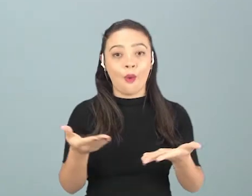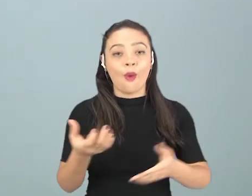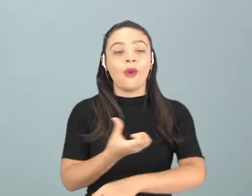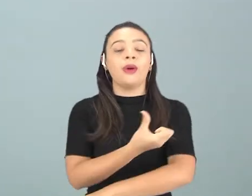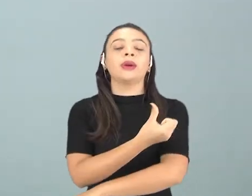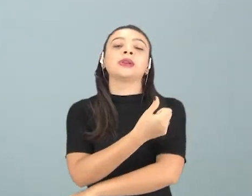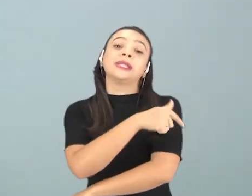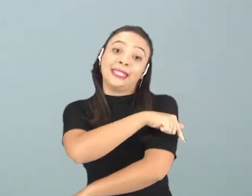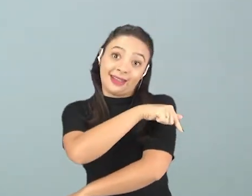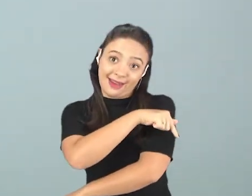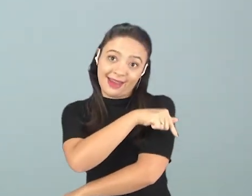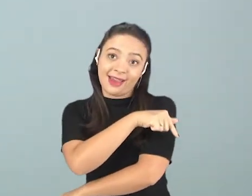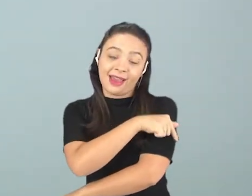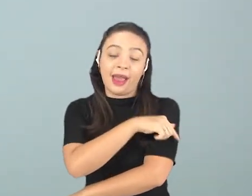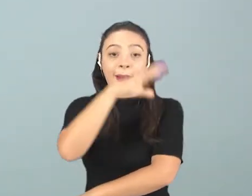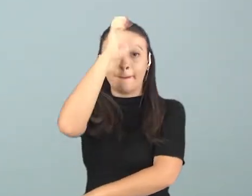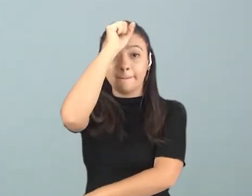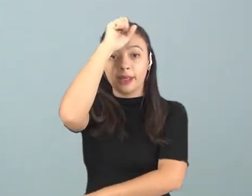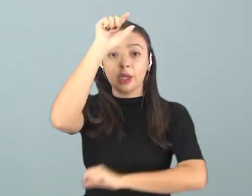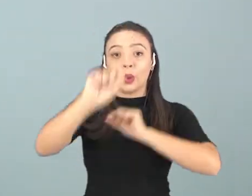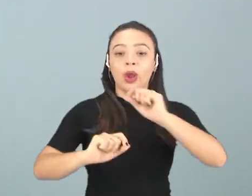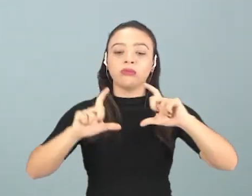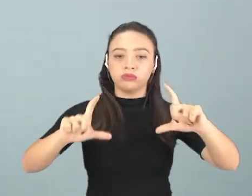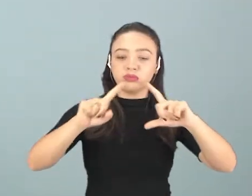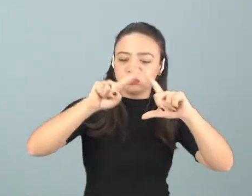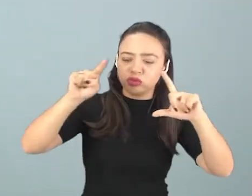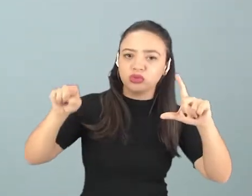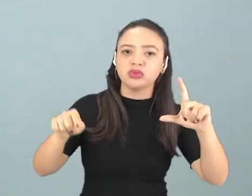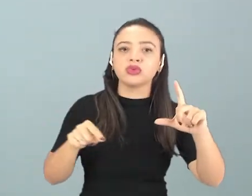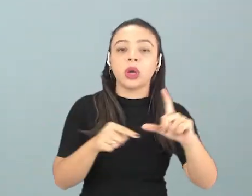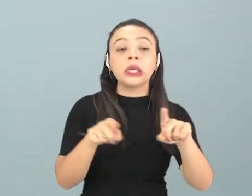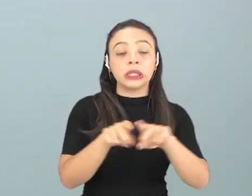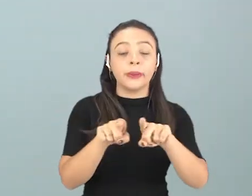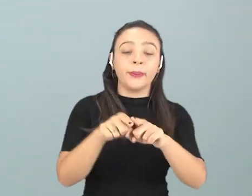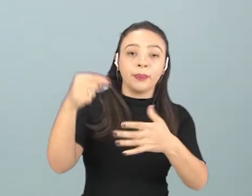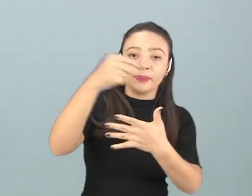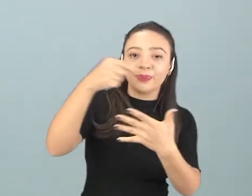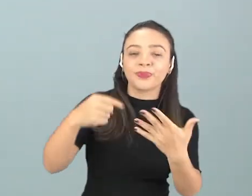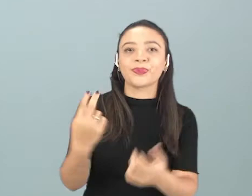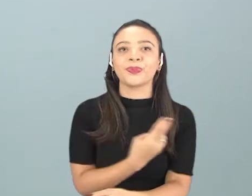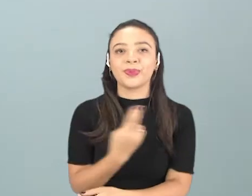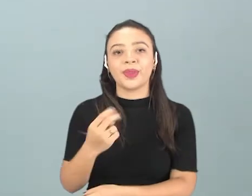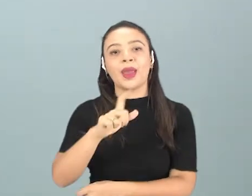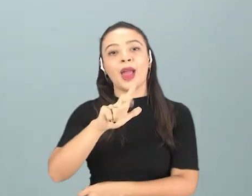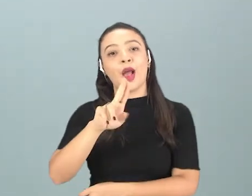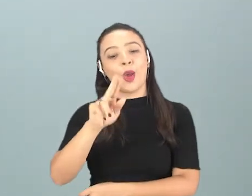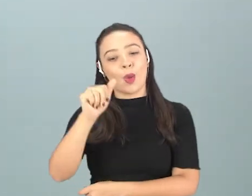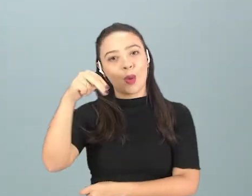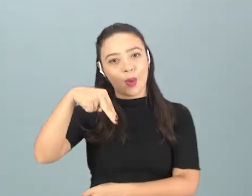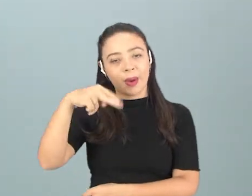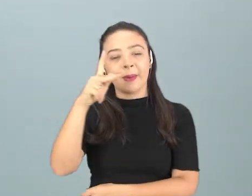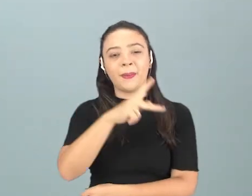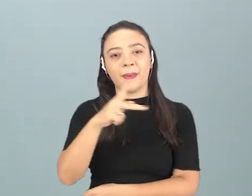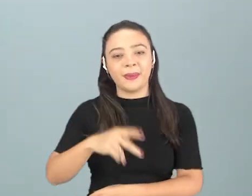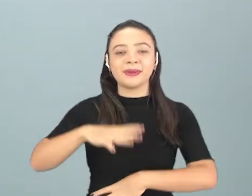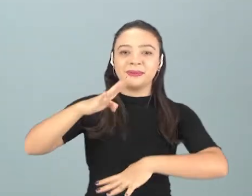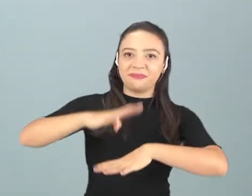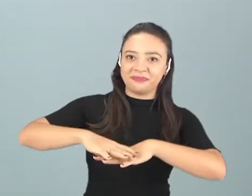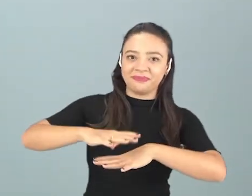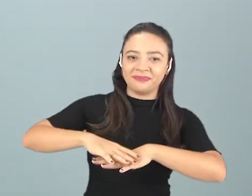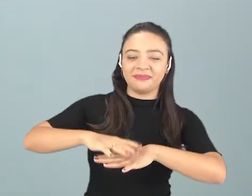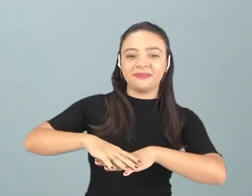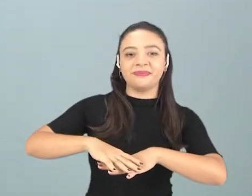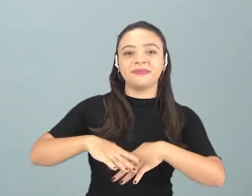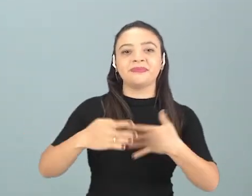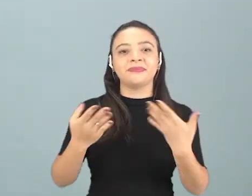7º ano hoje nós vamos aprender sobre circunferência e os seus elementos meu nome é Luan Felipe sua professor de matemática da rede pública